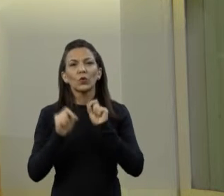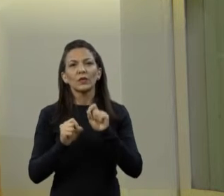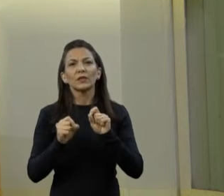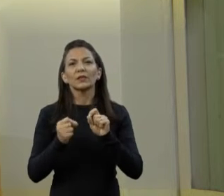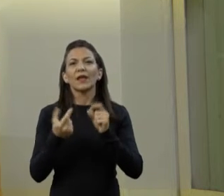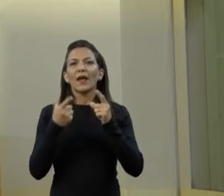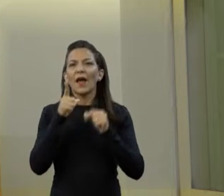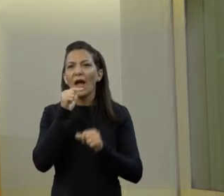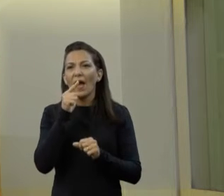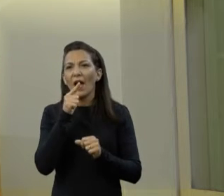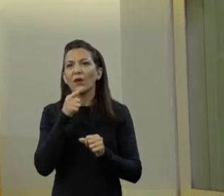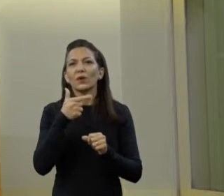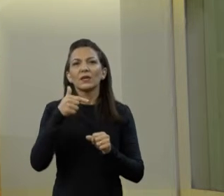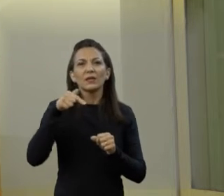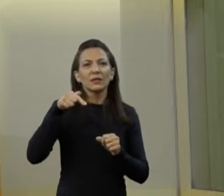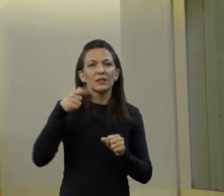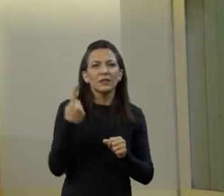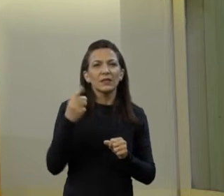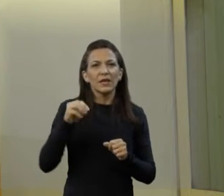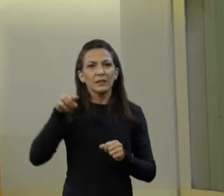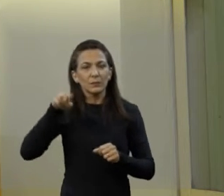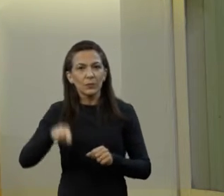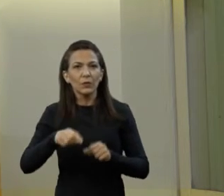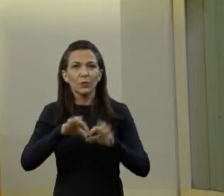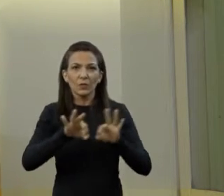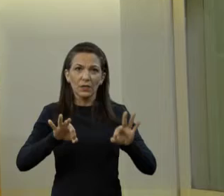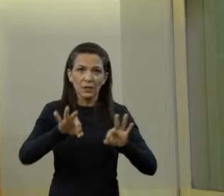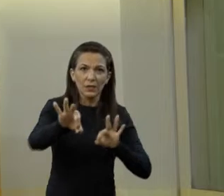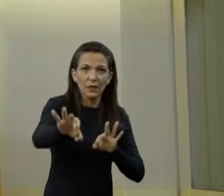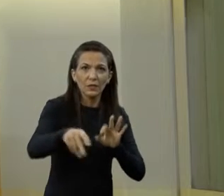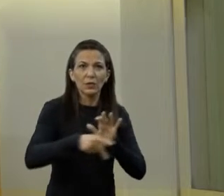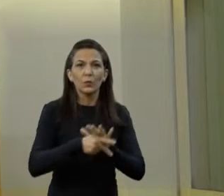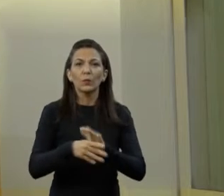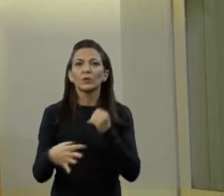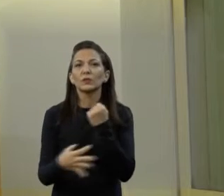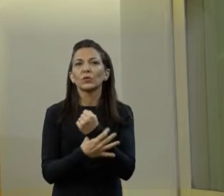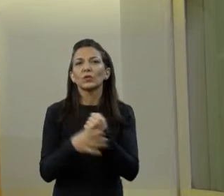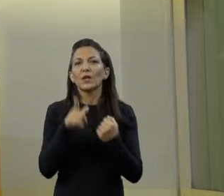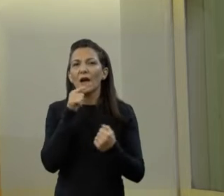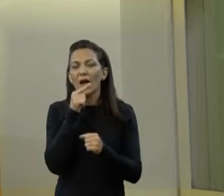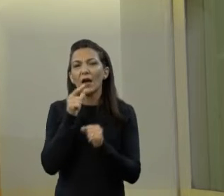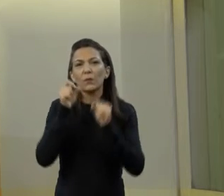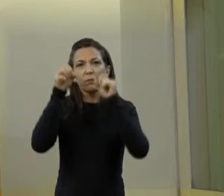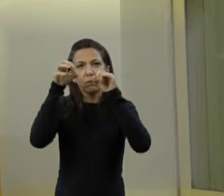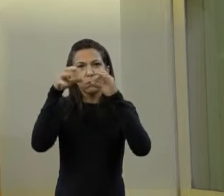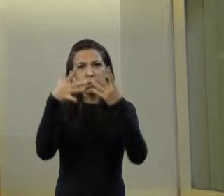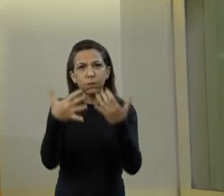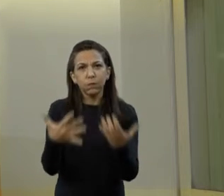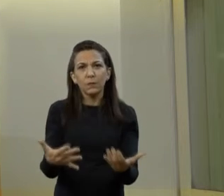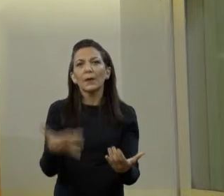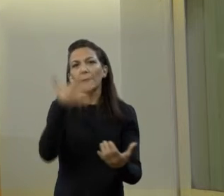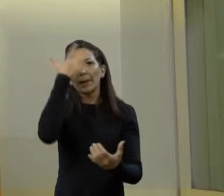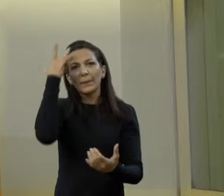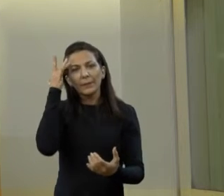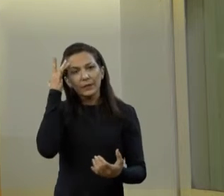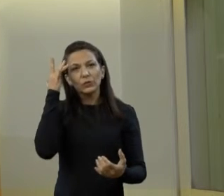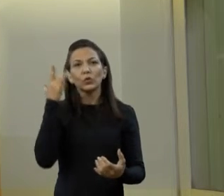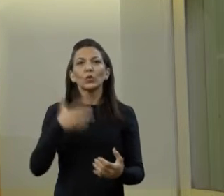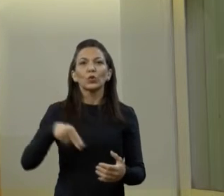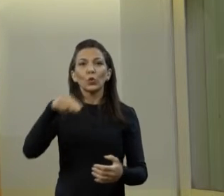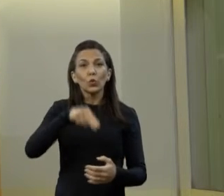irrigação de até 10 mil hectares garantindo a segurança hídrica para 330 mil nordestino